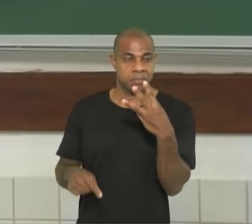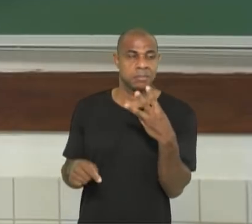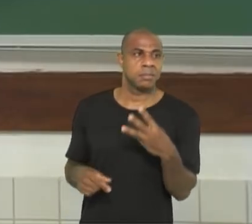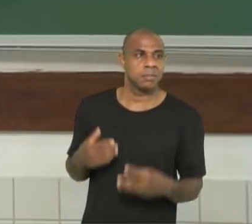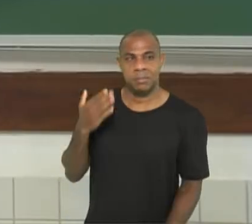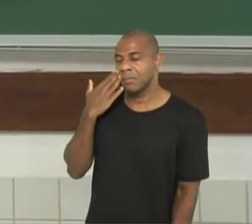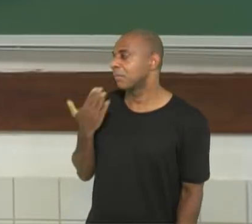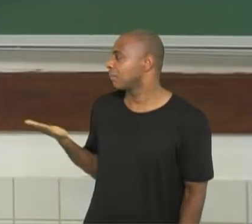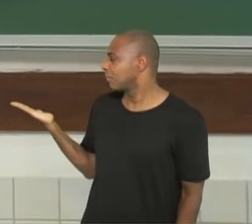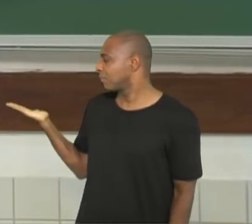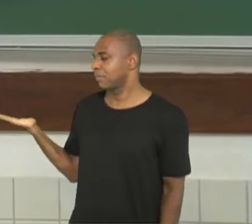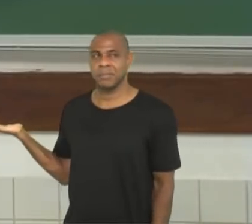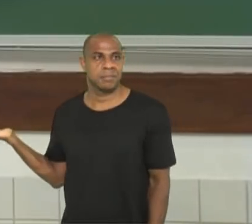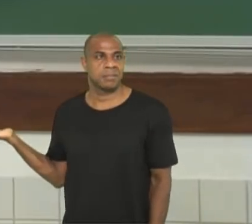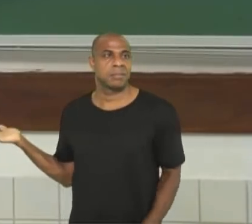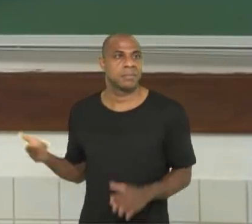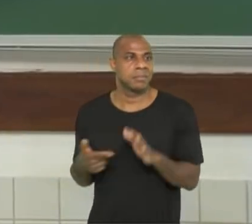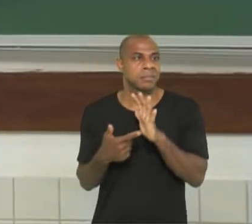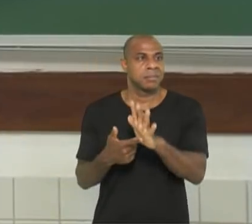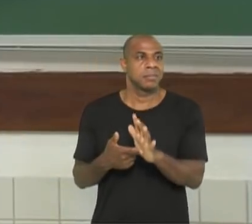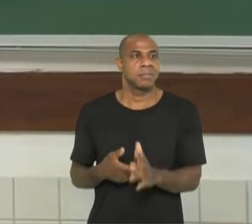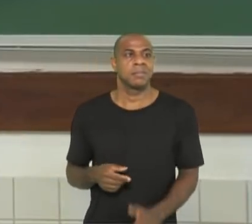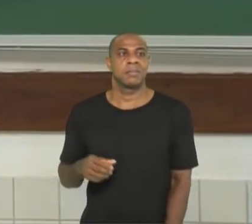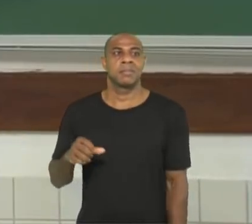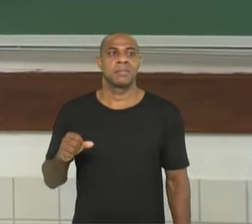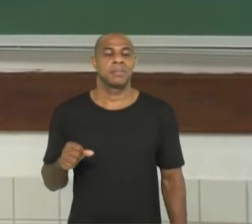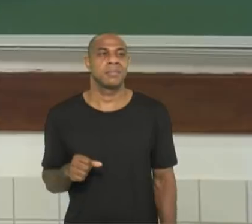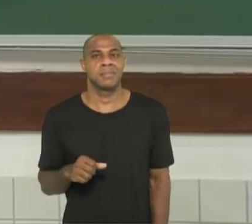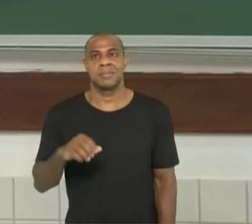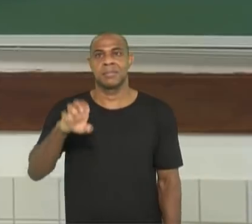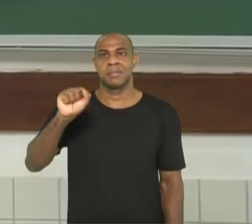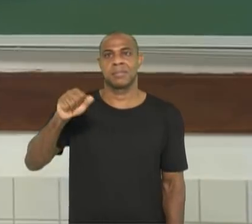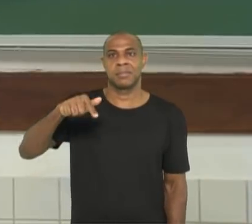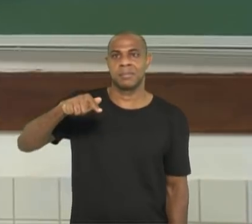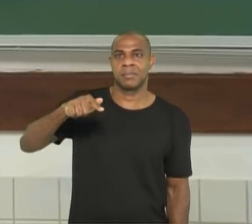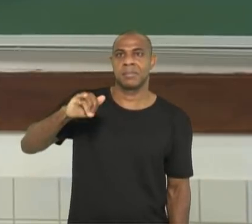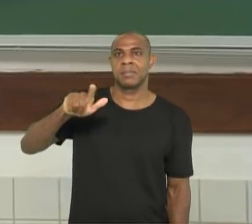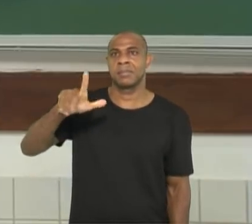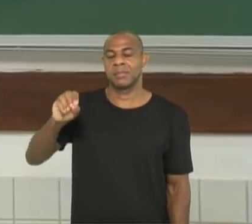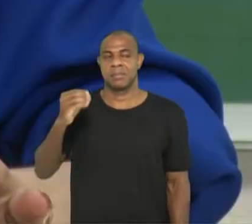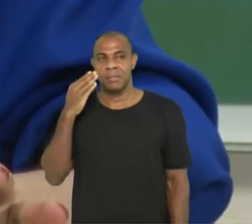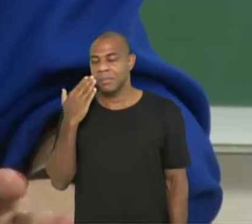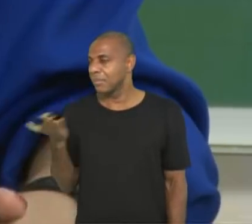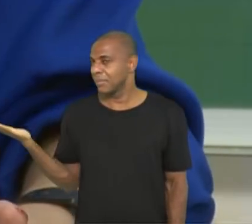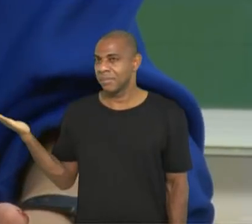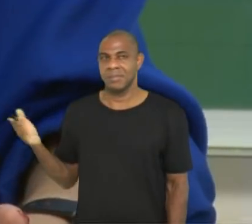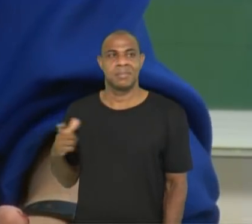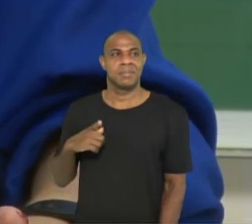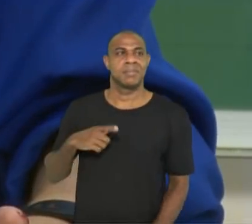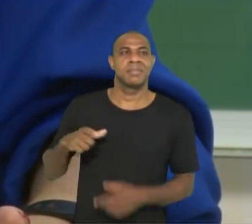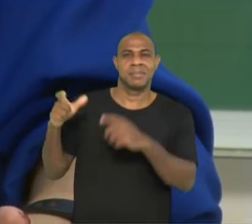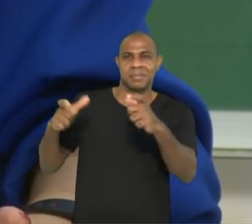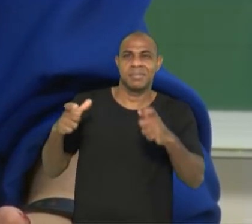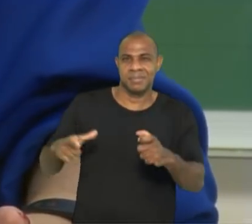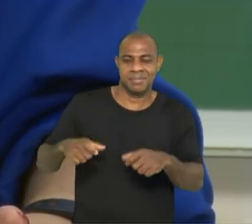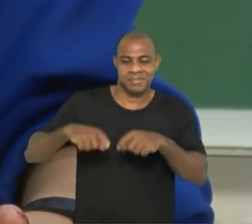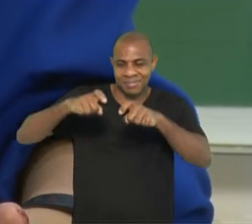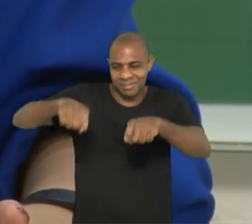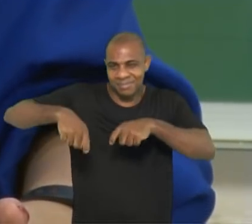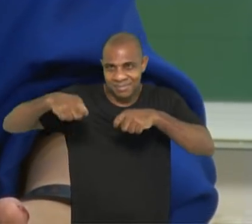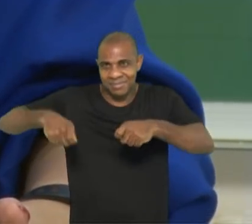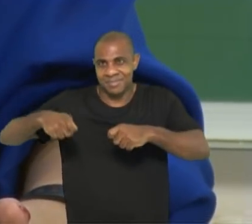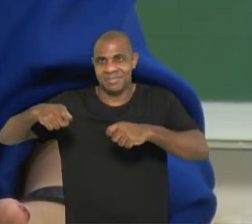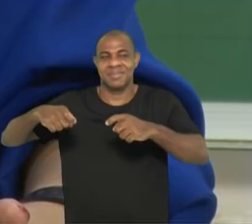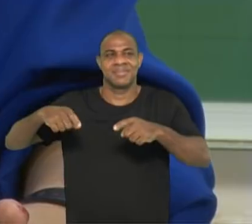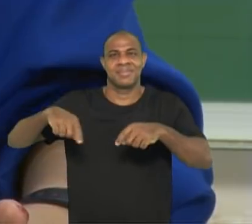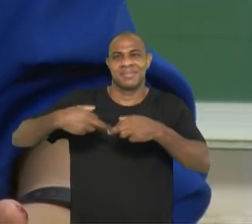para te mostrar hoje. O serelepe é um esquilo muito comum no Paraná. Se você mora em lugares que tem chácaras, que tem pinheiros,